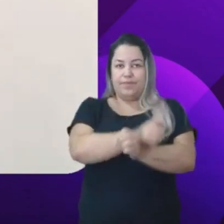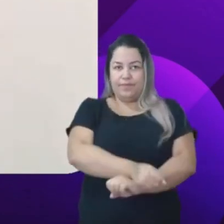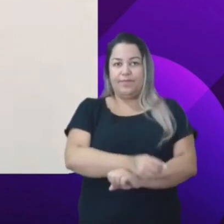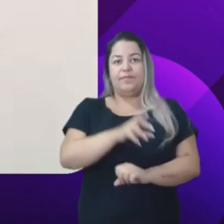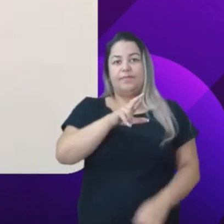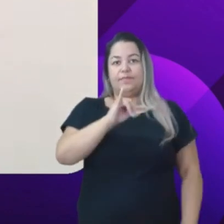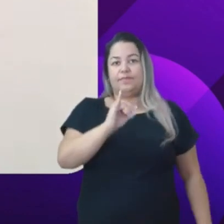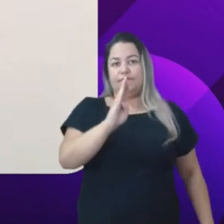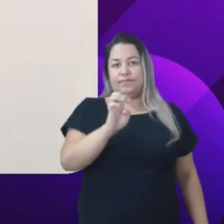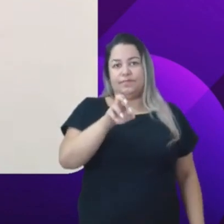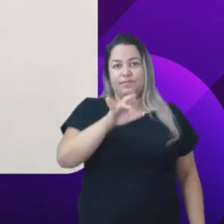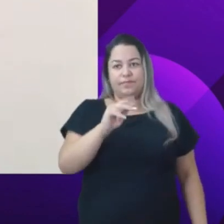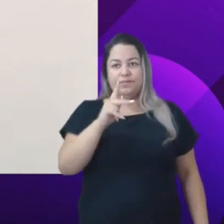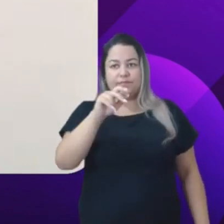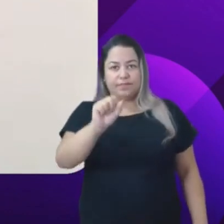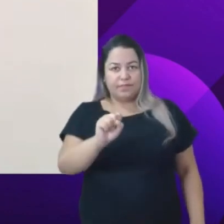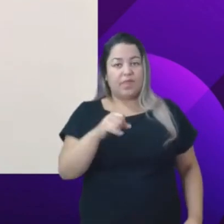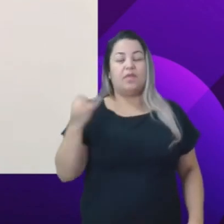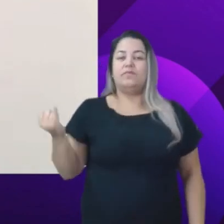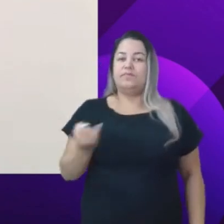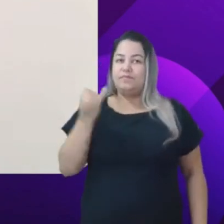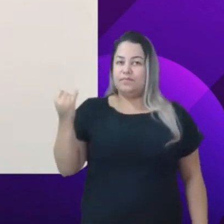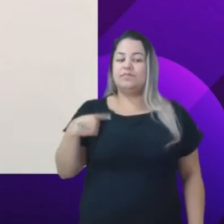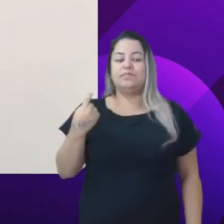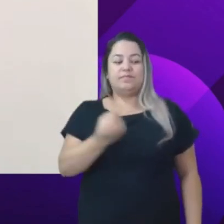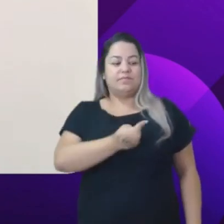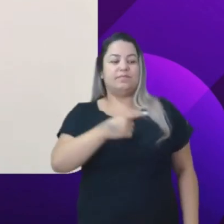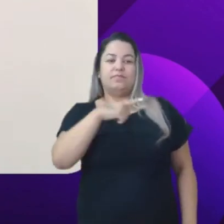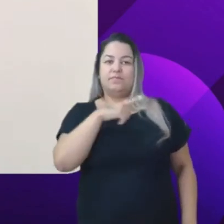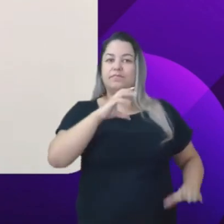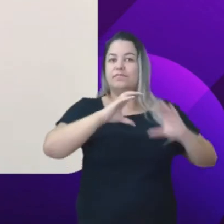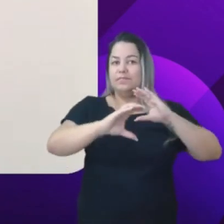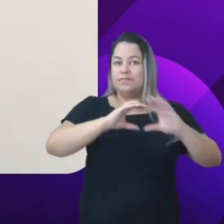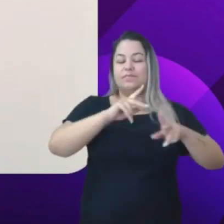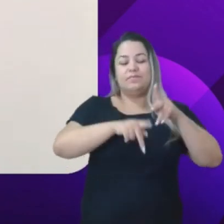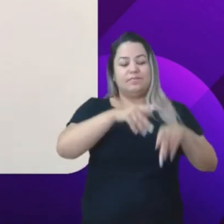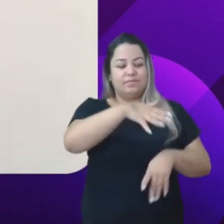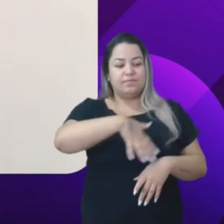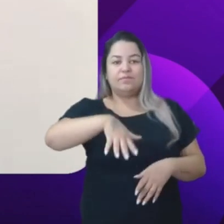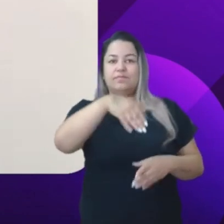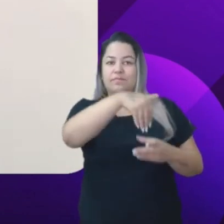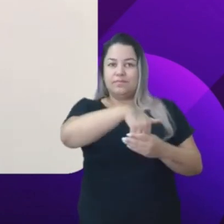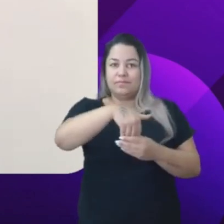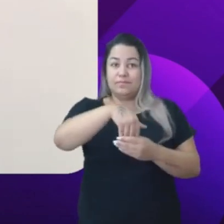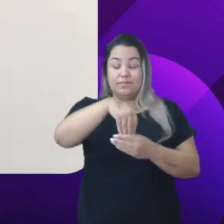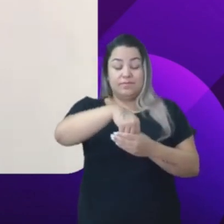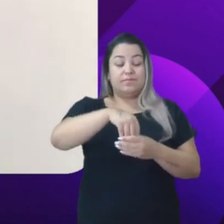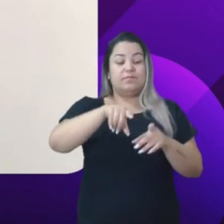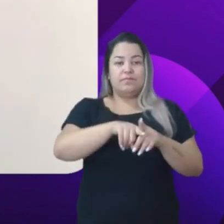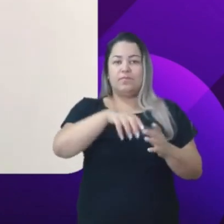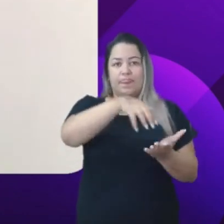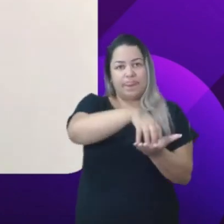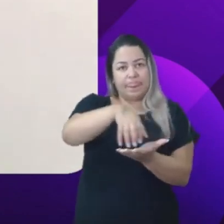E falar, né, que é um ato de muita, é muito importante a gente ter a comunicação popular dentro desses territórios,